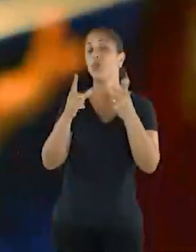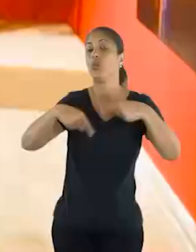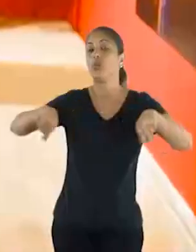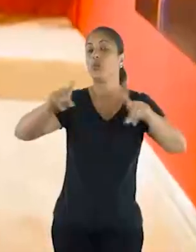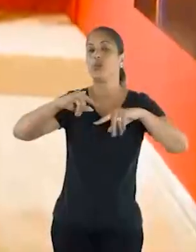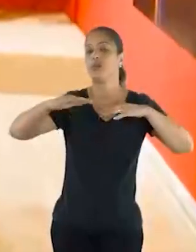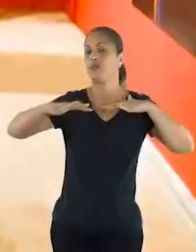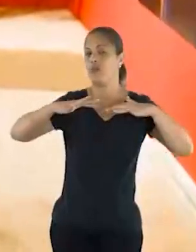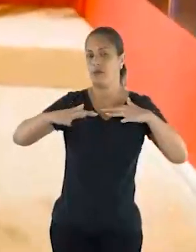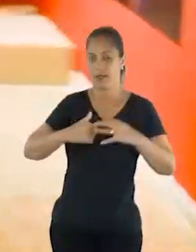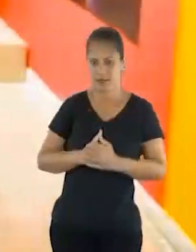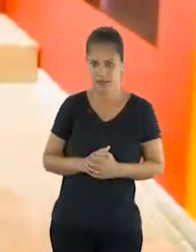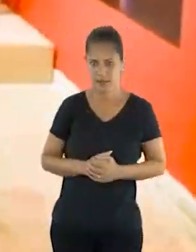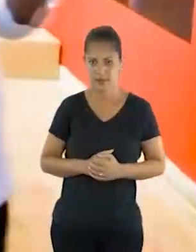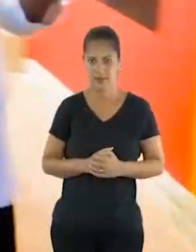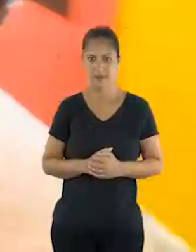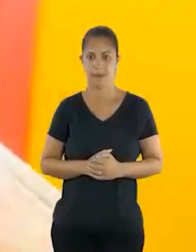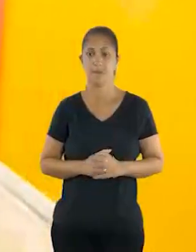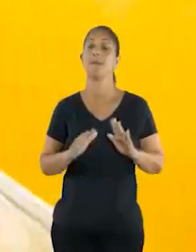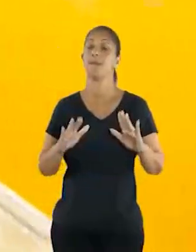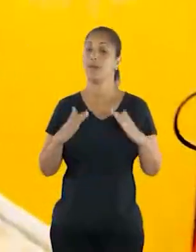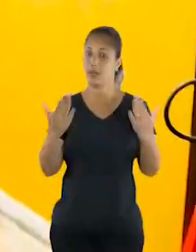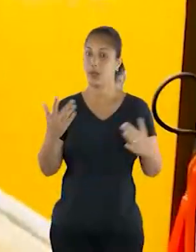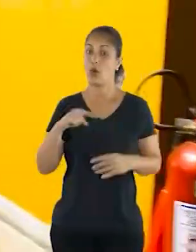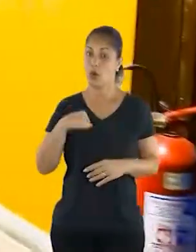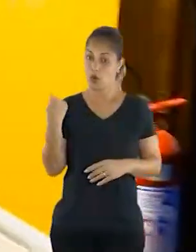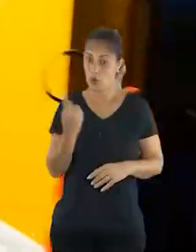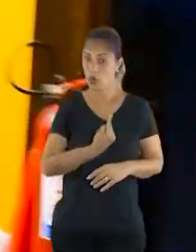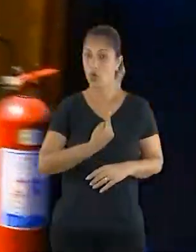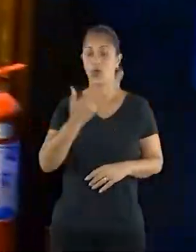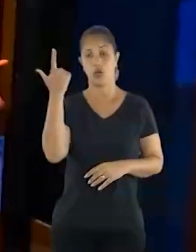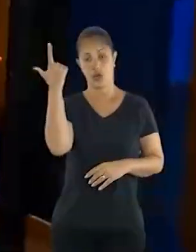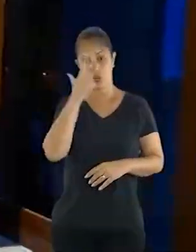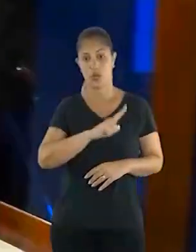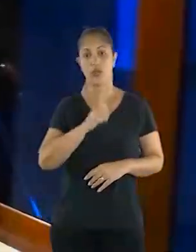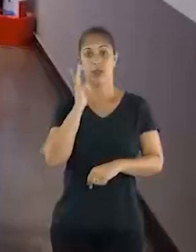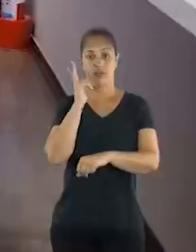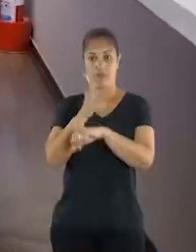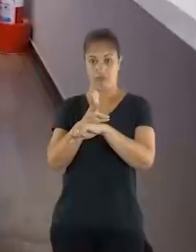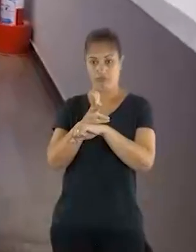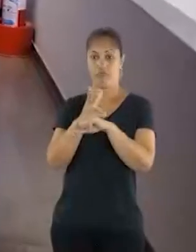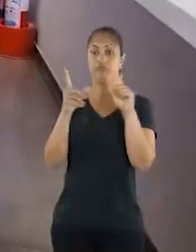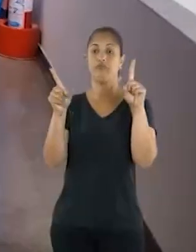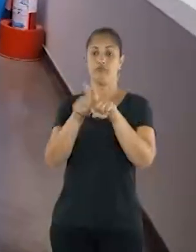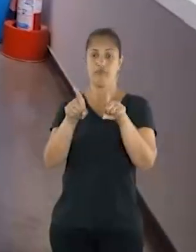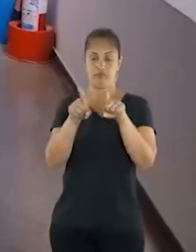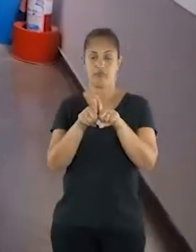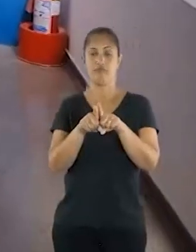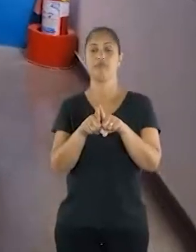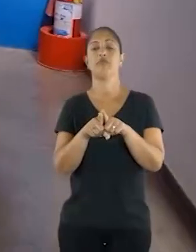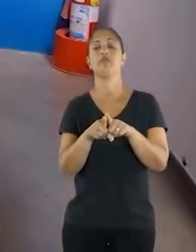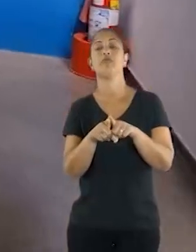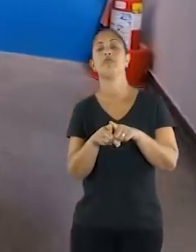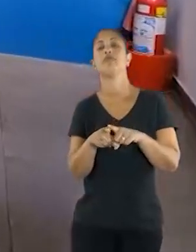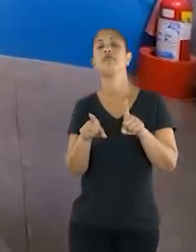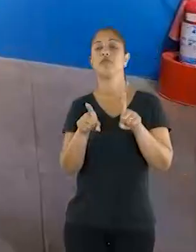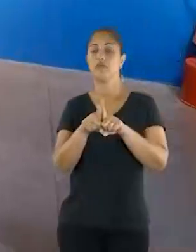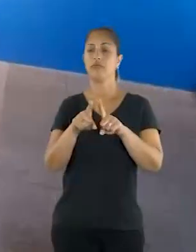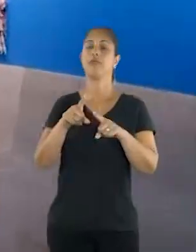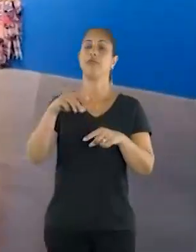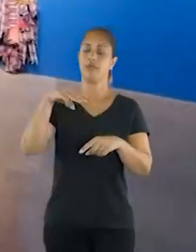se movimentava, né? Então, nós conseguimos gravações, né,